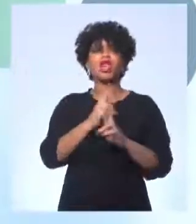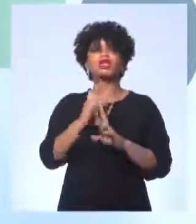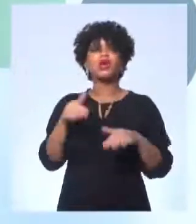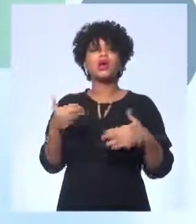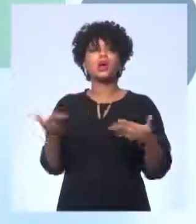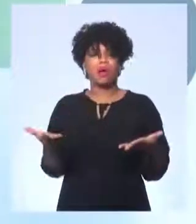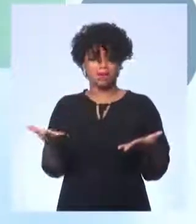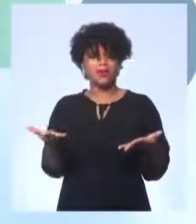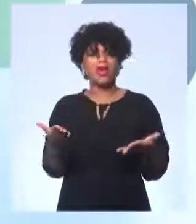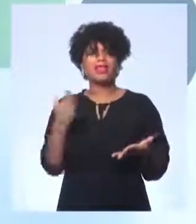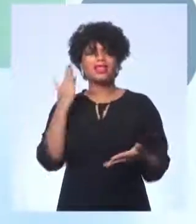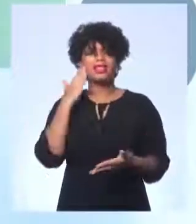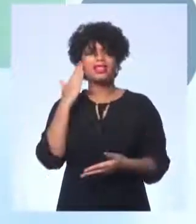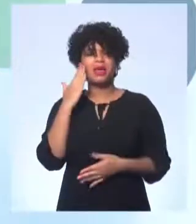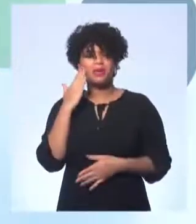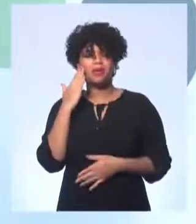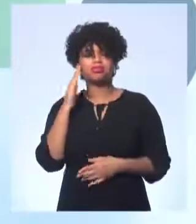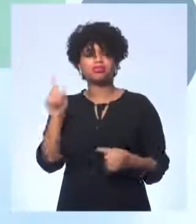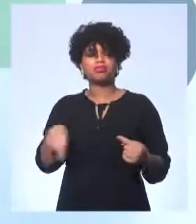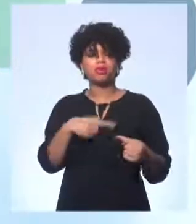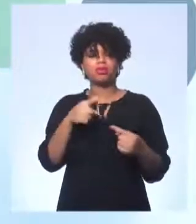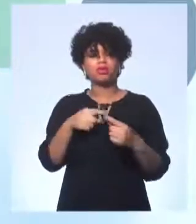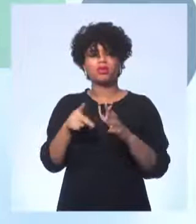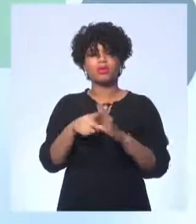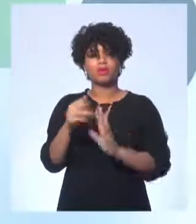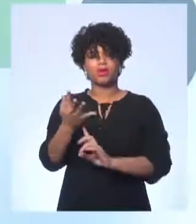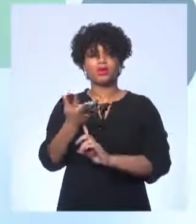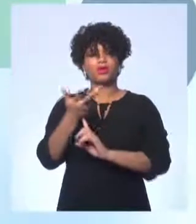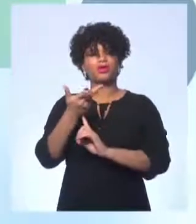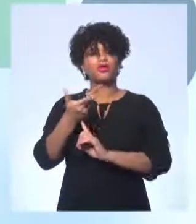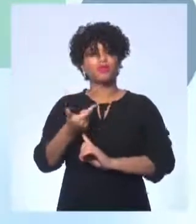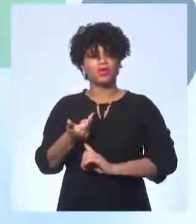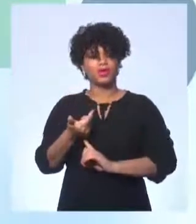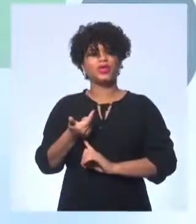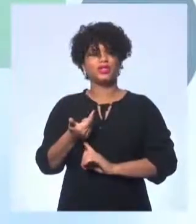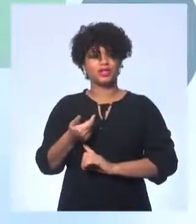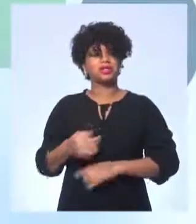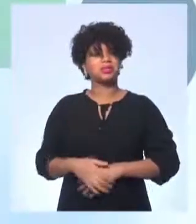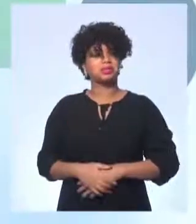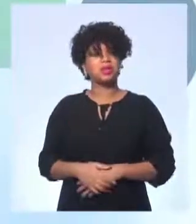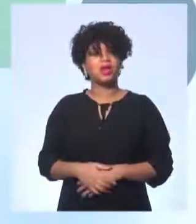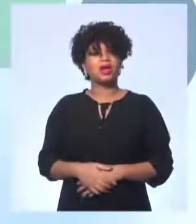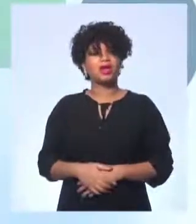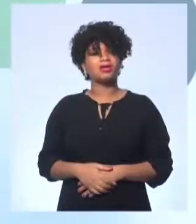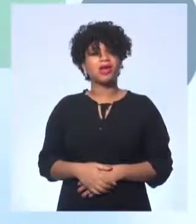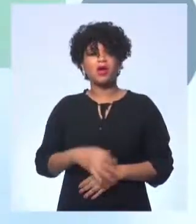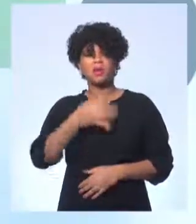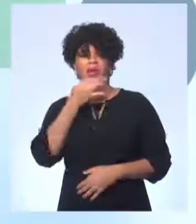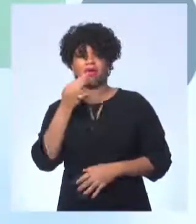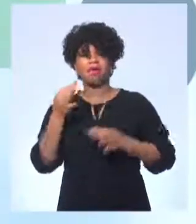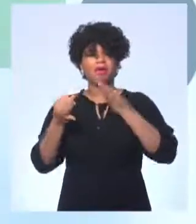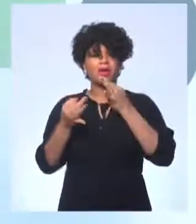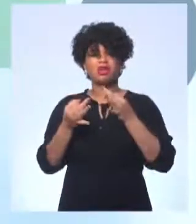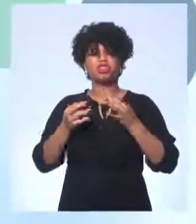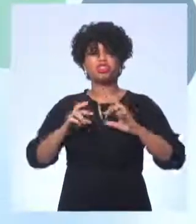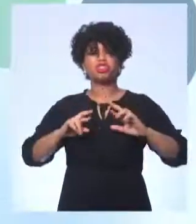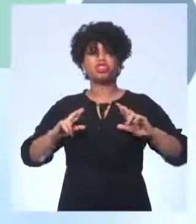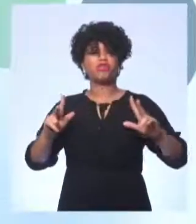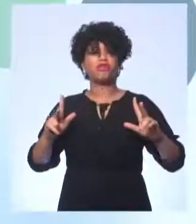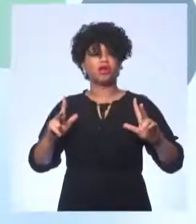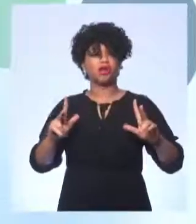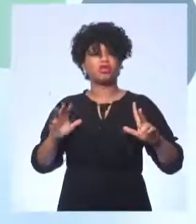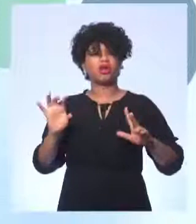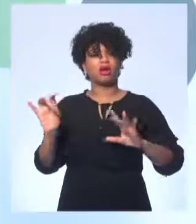no sentido de finalidades, objetivos da arte, né? Uma questão muito controversa, né? Para que serve a